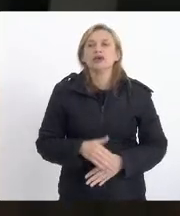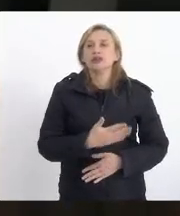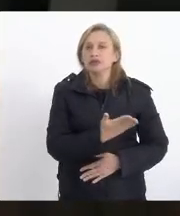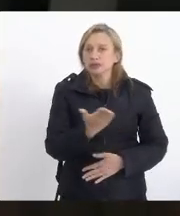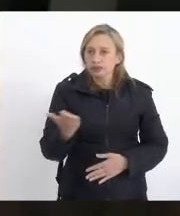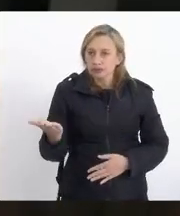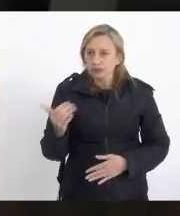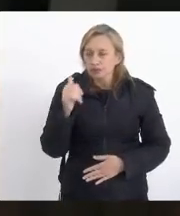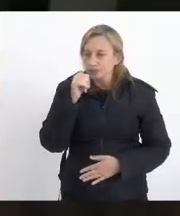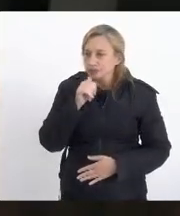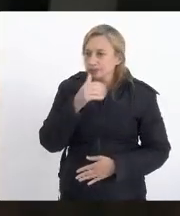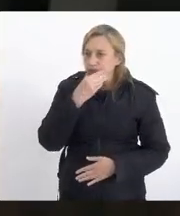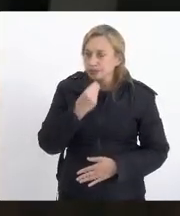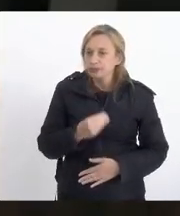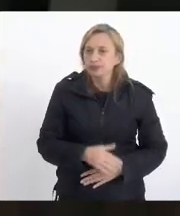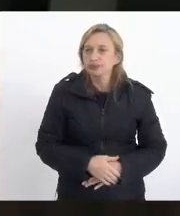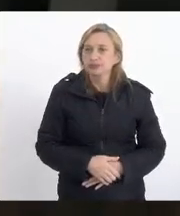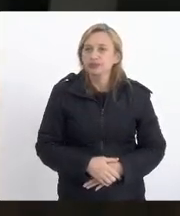e senhoras,